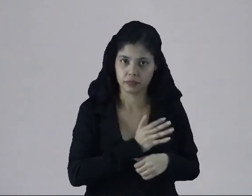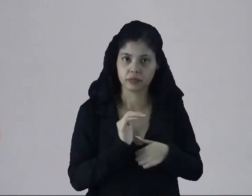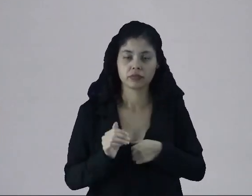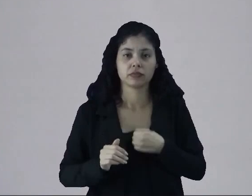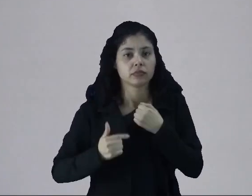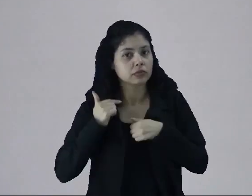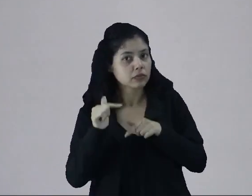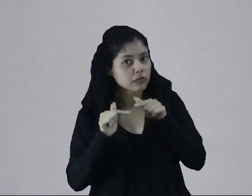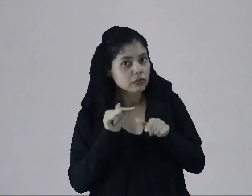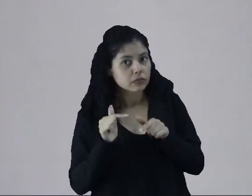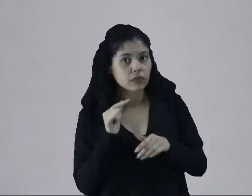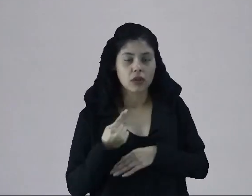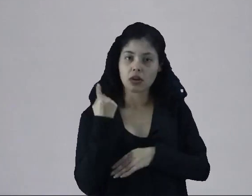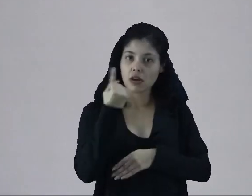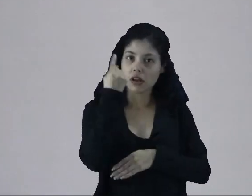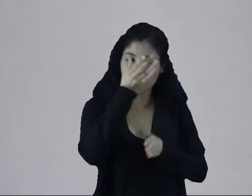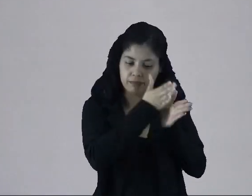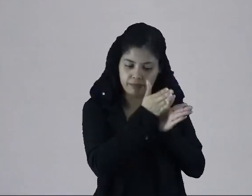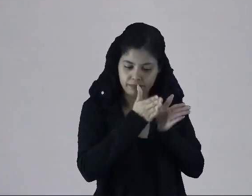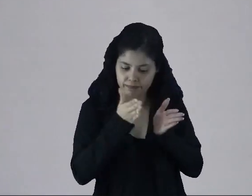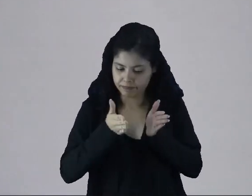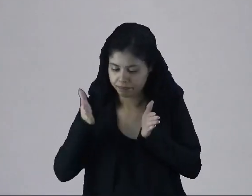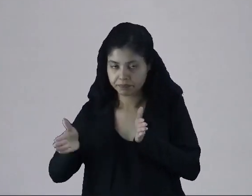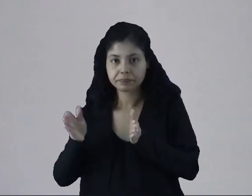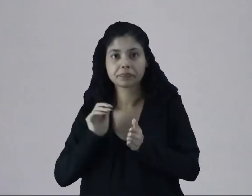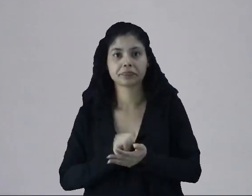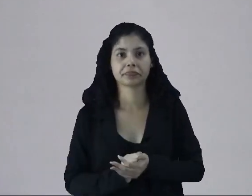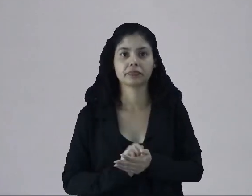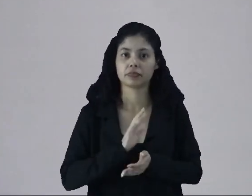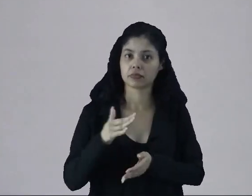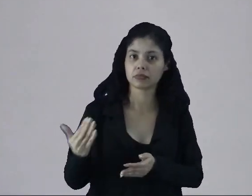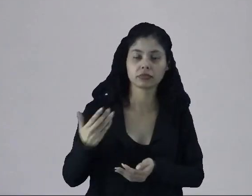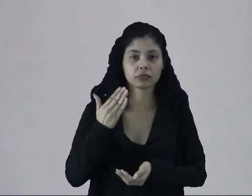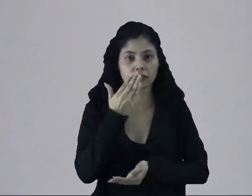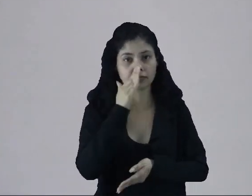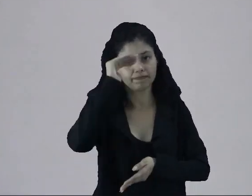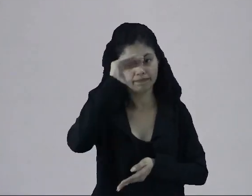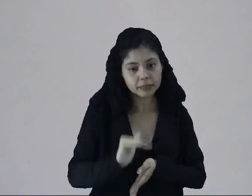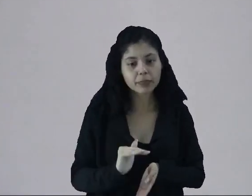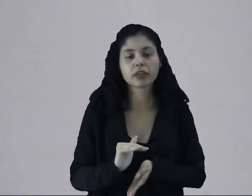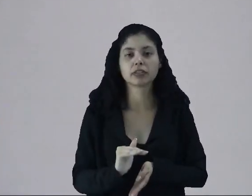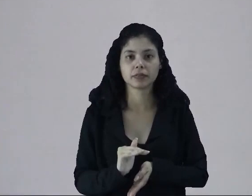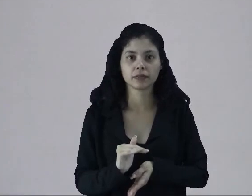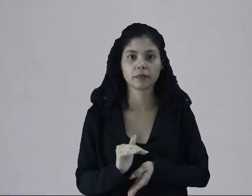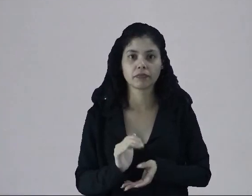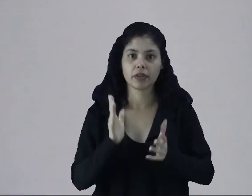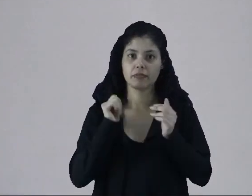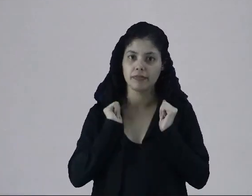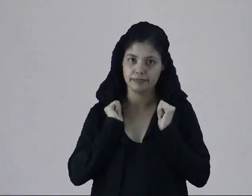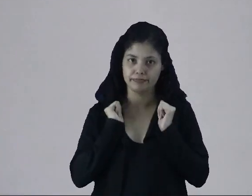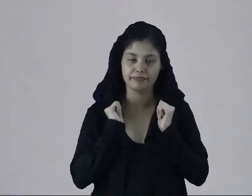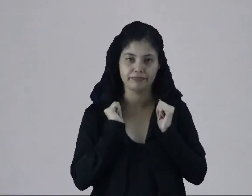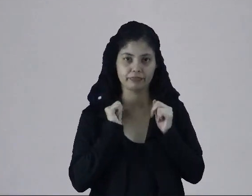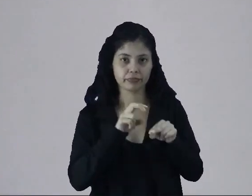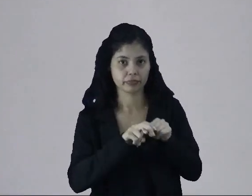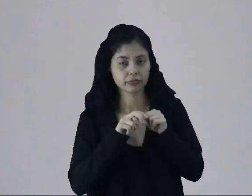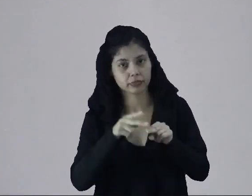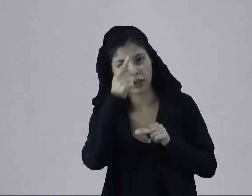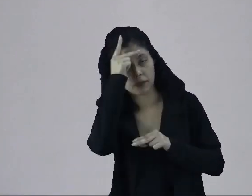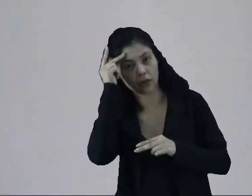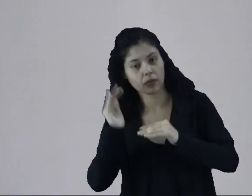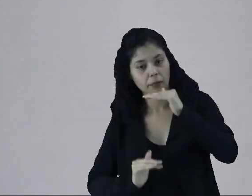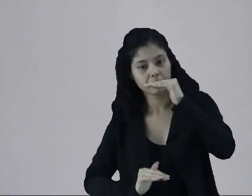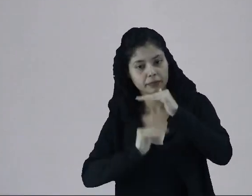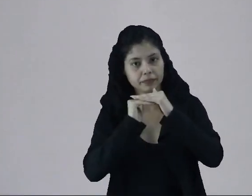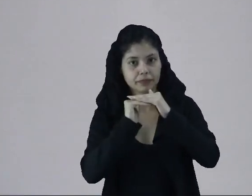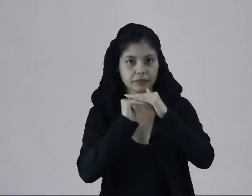estar trabalhando em uma alta frequência, e aí quando você está em baixa frequência, ele fica mais em repouso. Por isso que a pessoa que tem pressão